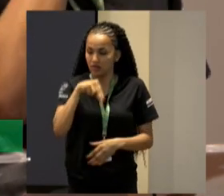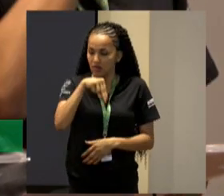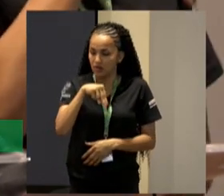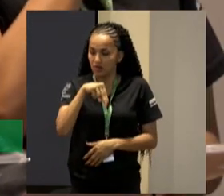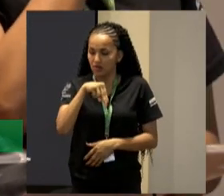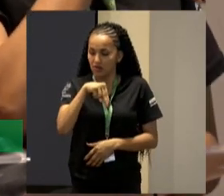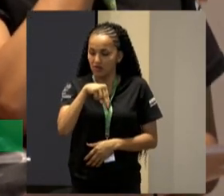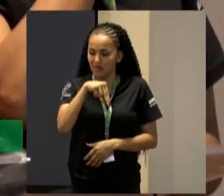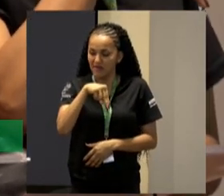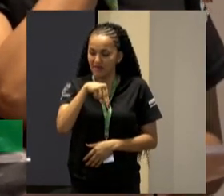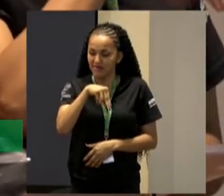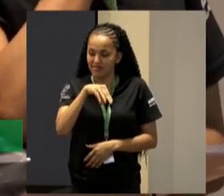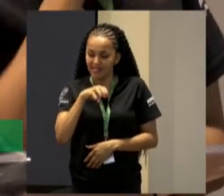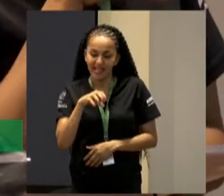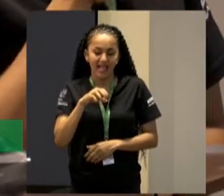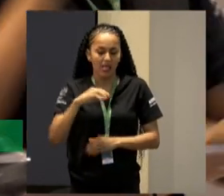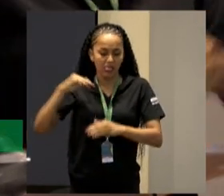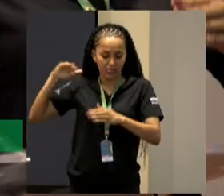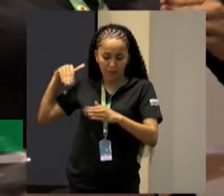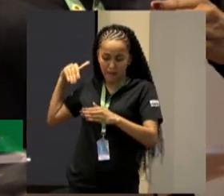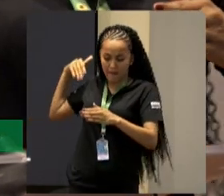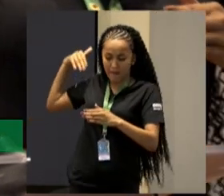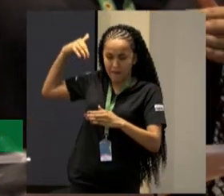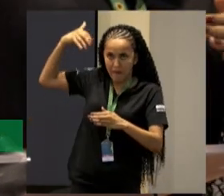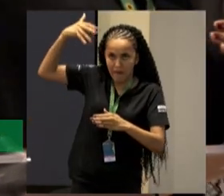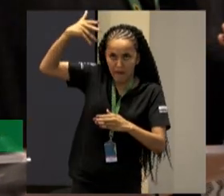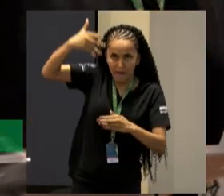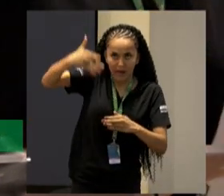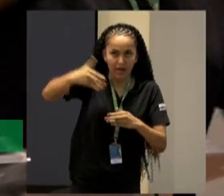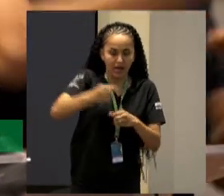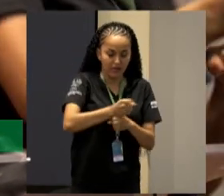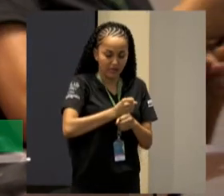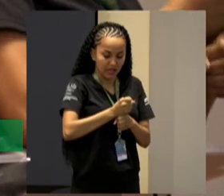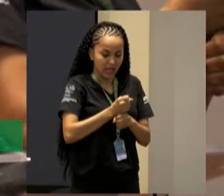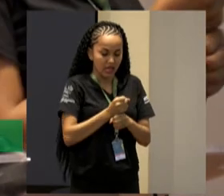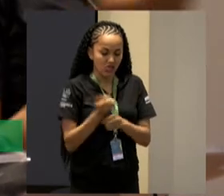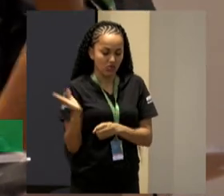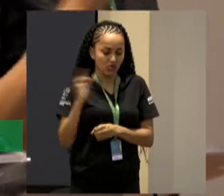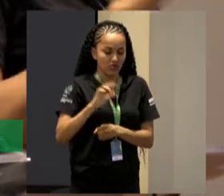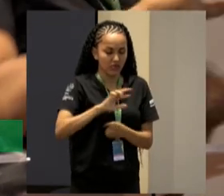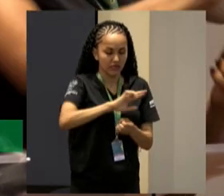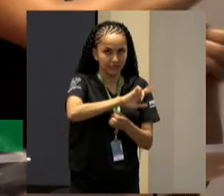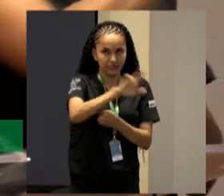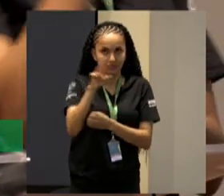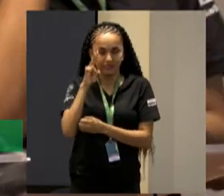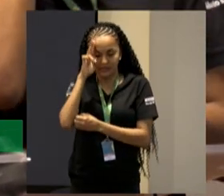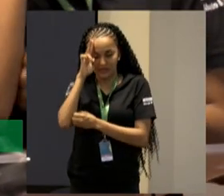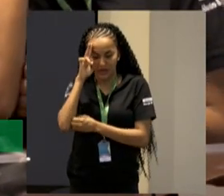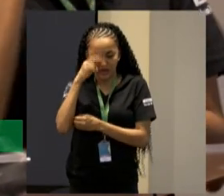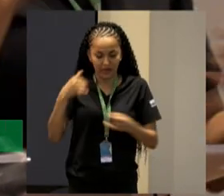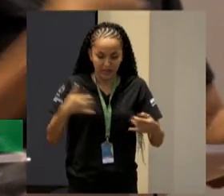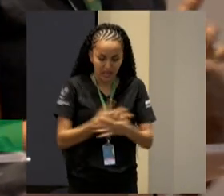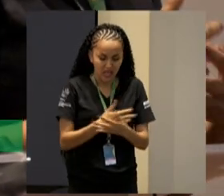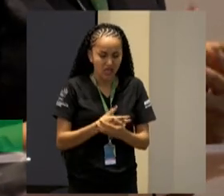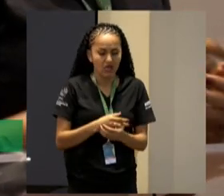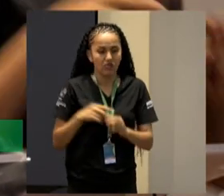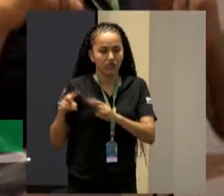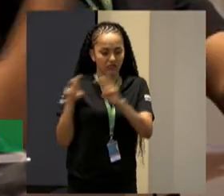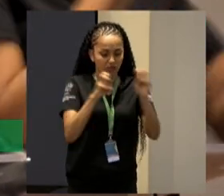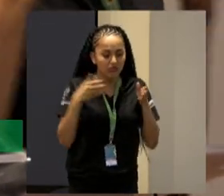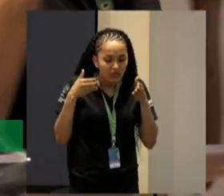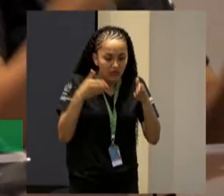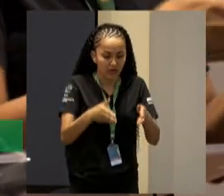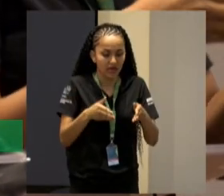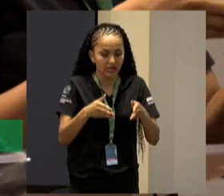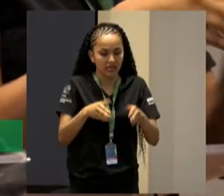o tempo e trouxe importantes temas para essa cidade. Mas eu vou ficar no tema da educação, porque foram muitos. O